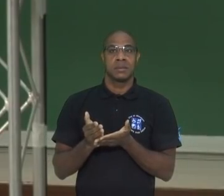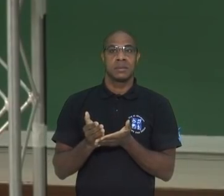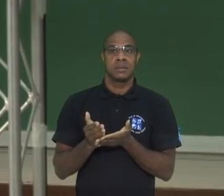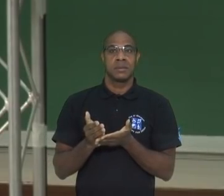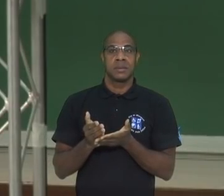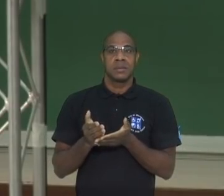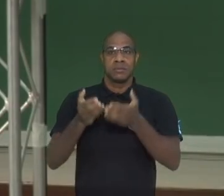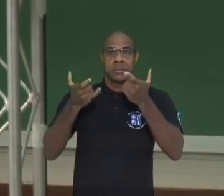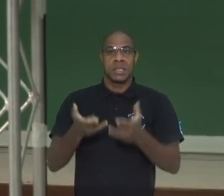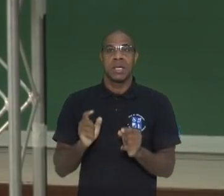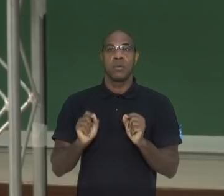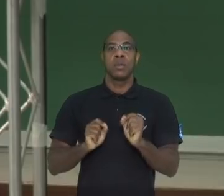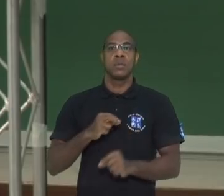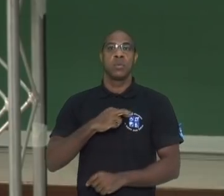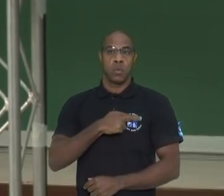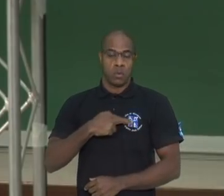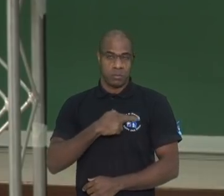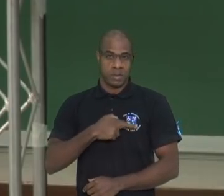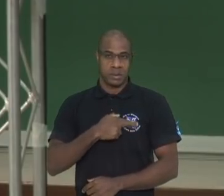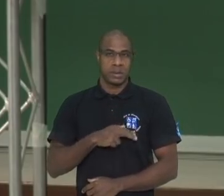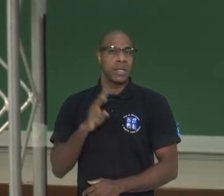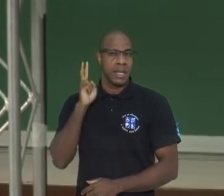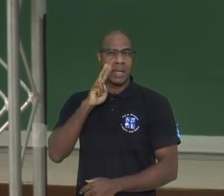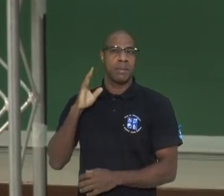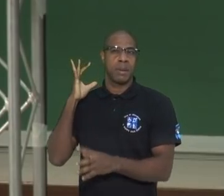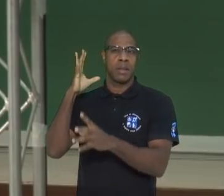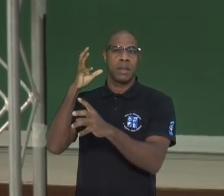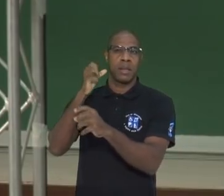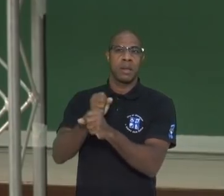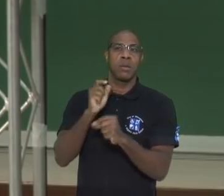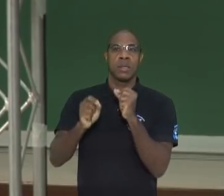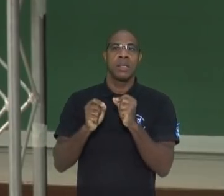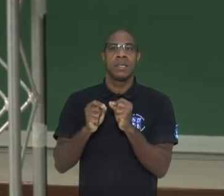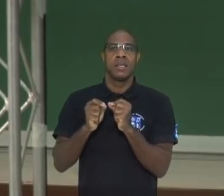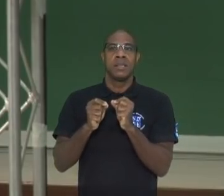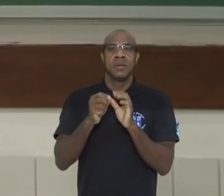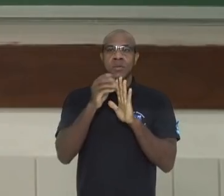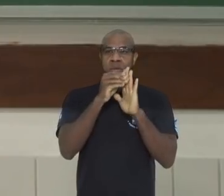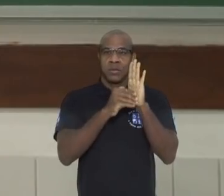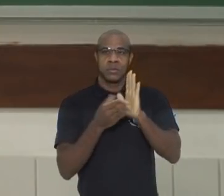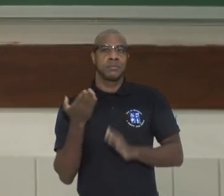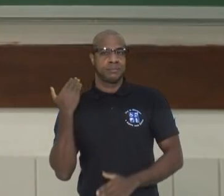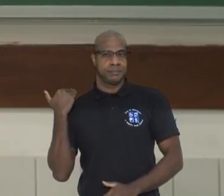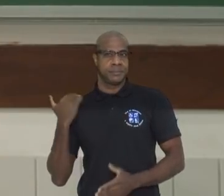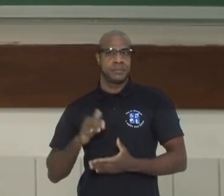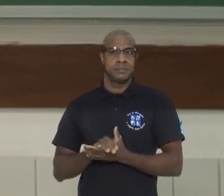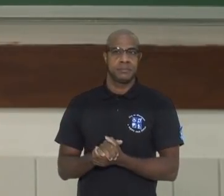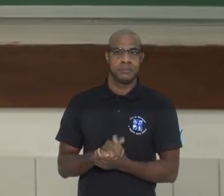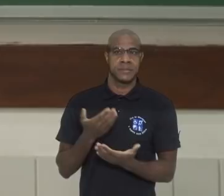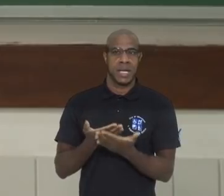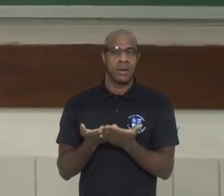sobre o romance, vamos relembrar um assunto das aulas anteriores.